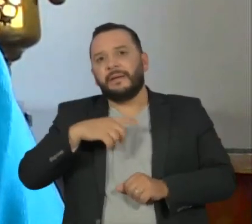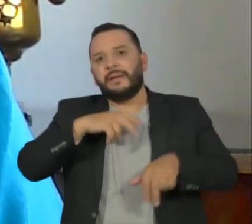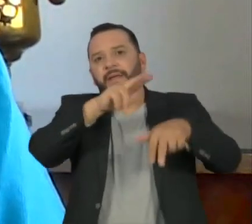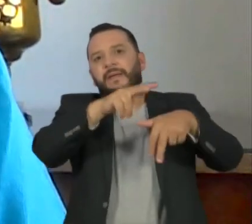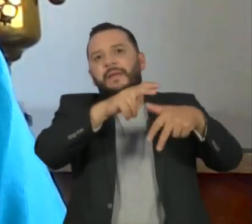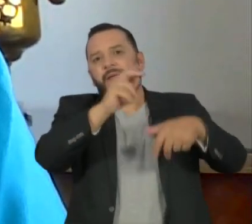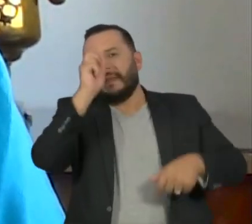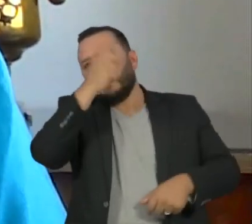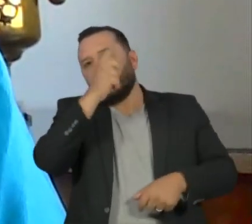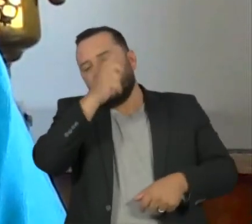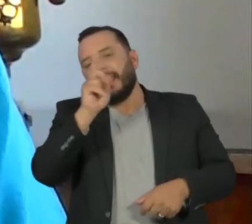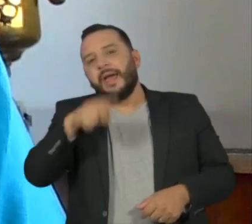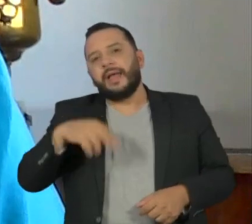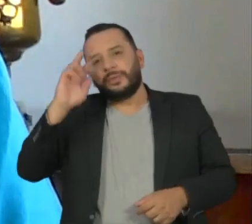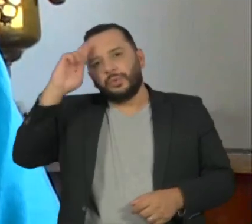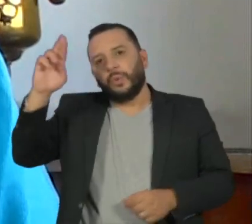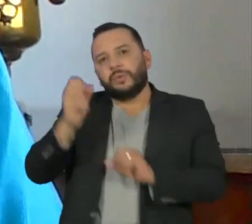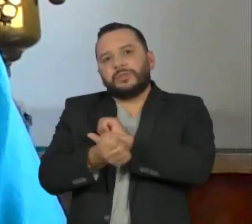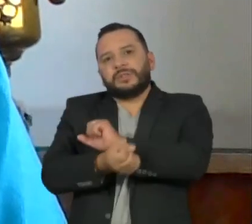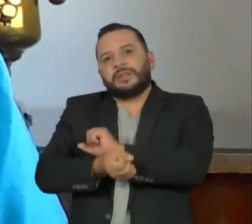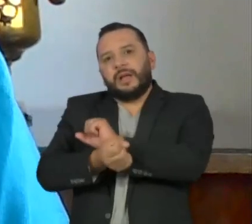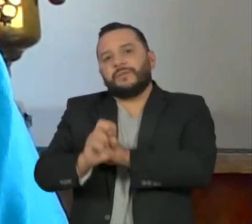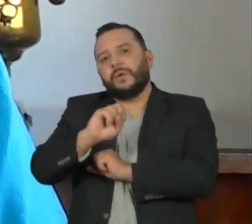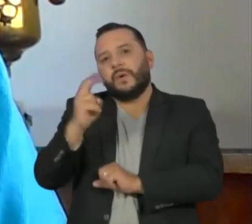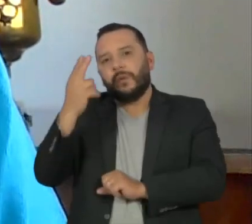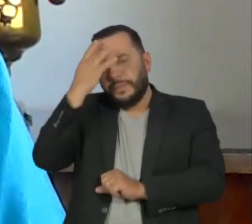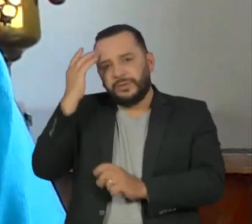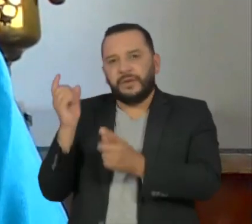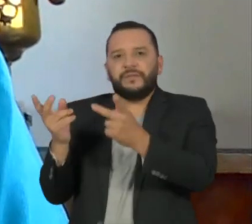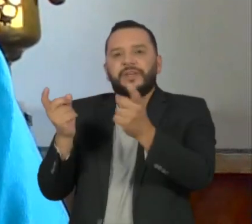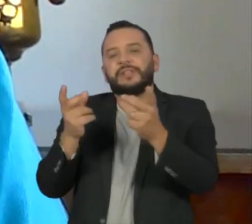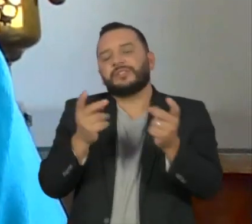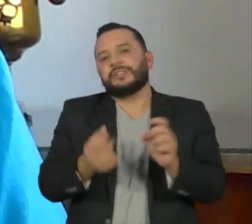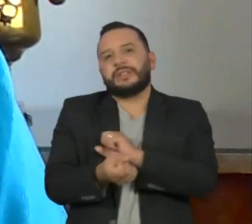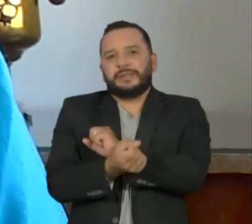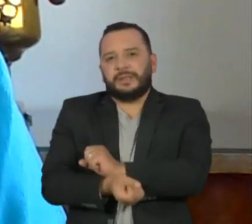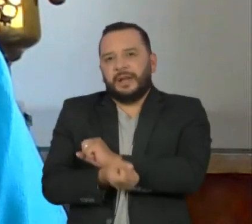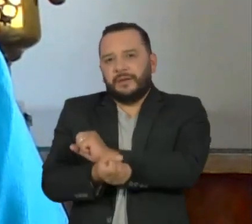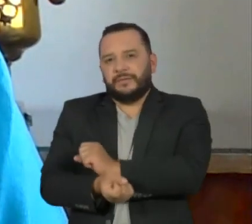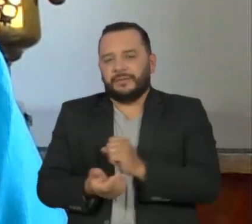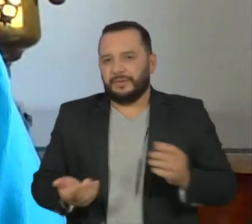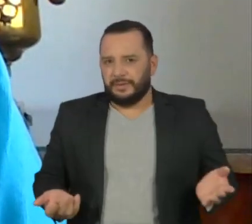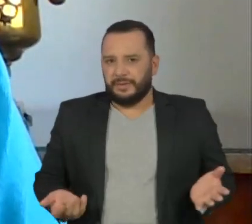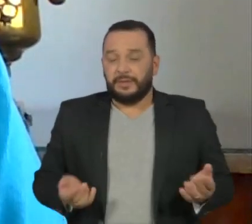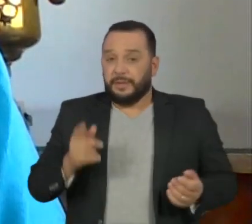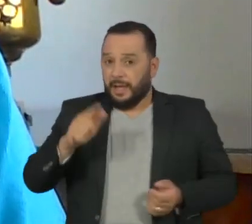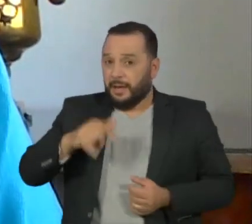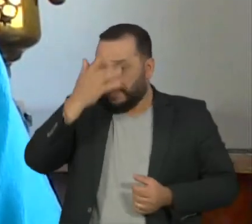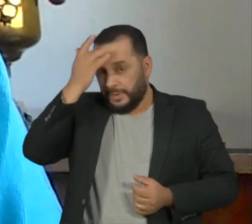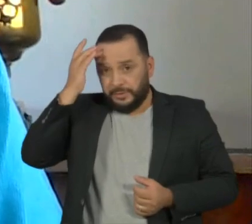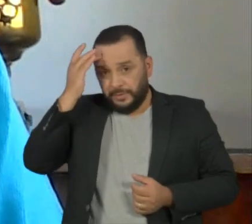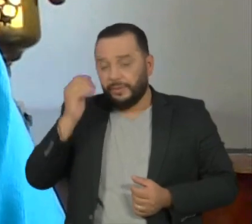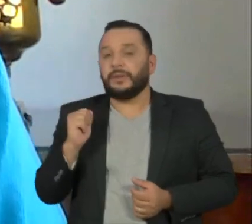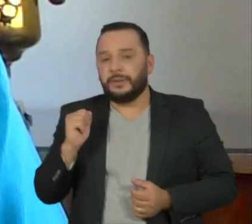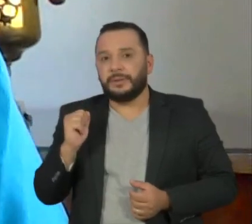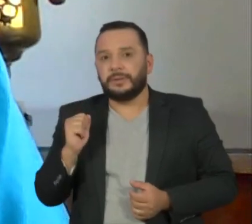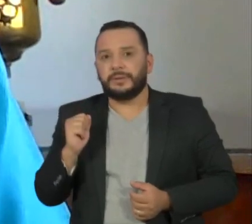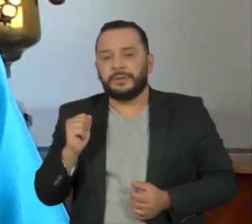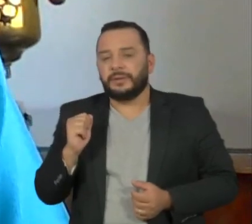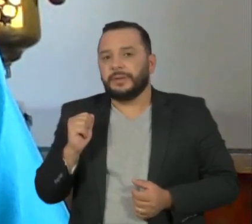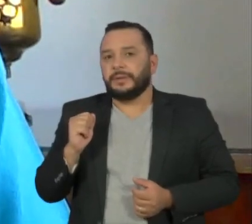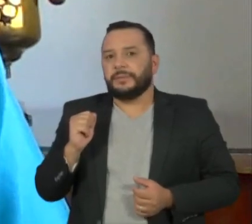proprietários de escravos ou pessoas que traficavam escravos. Quer dizer, eram pessoas que não tinham